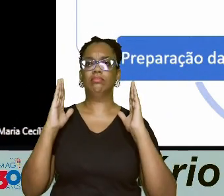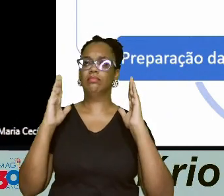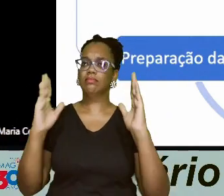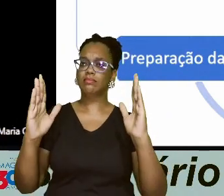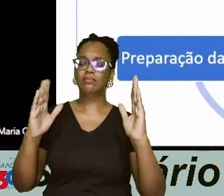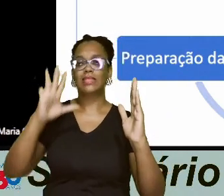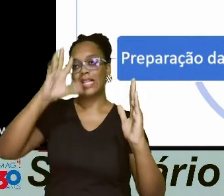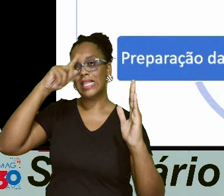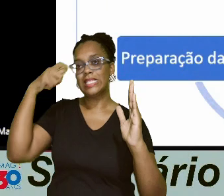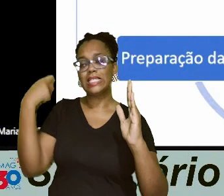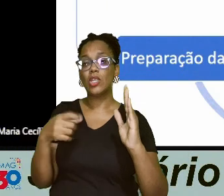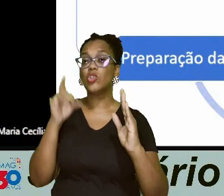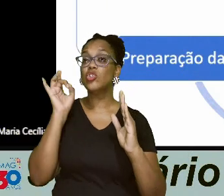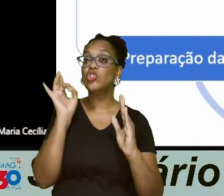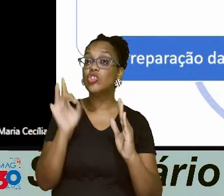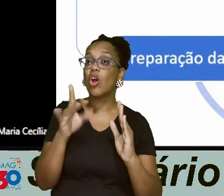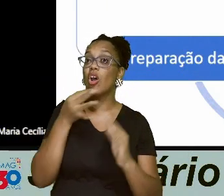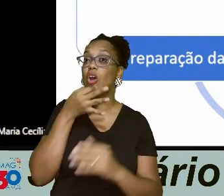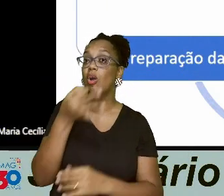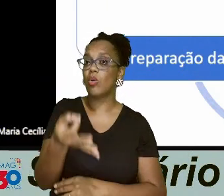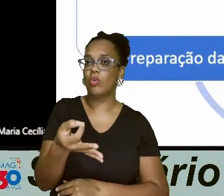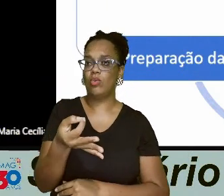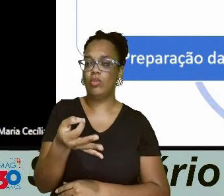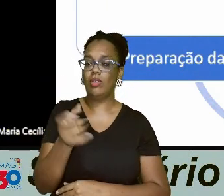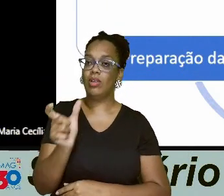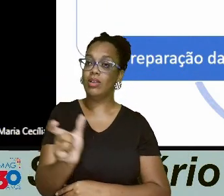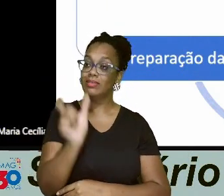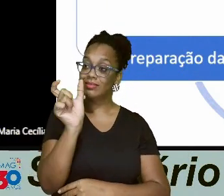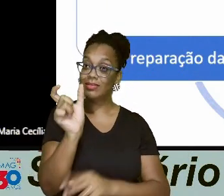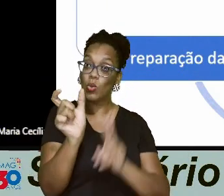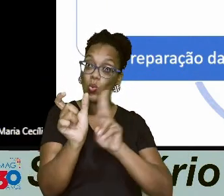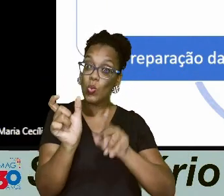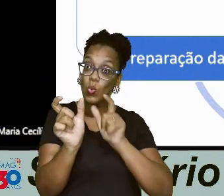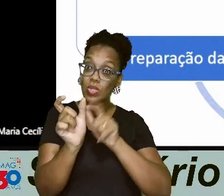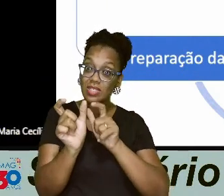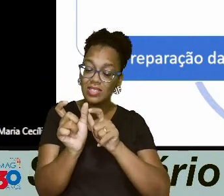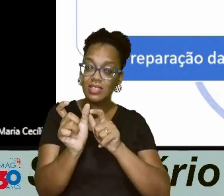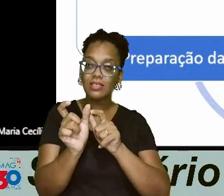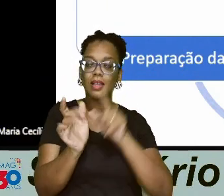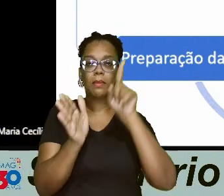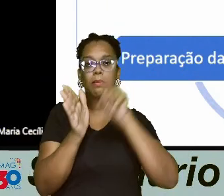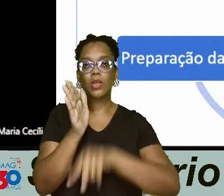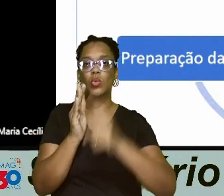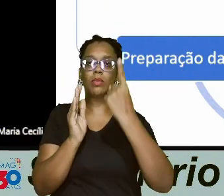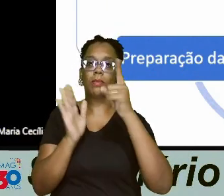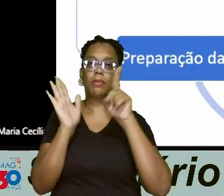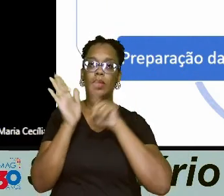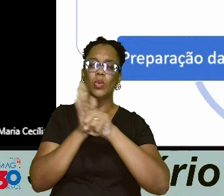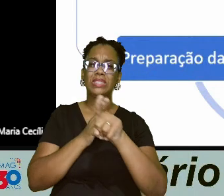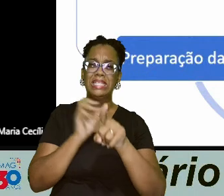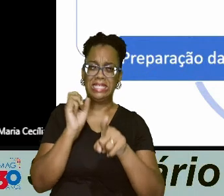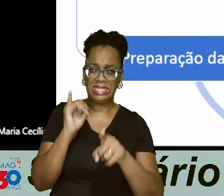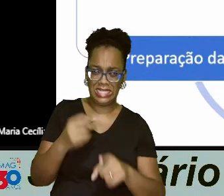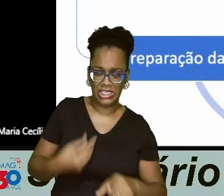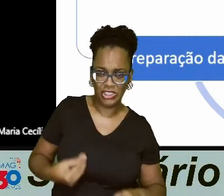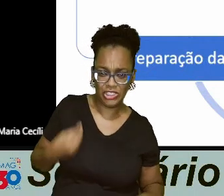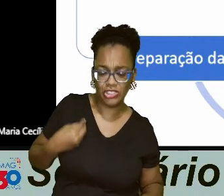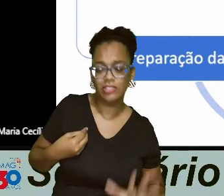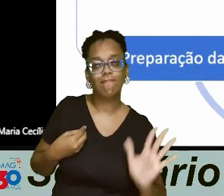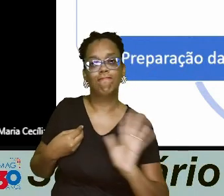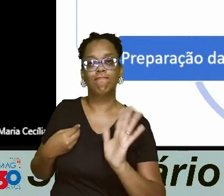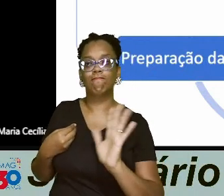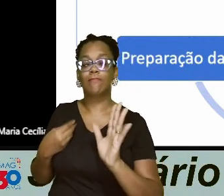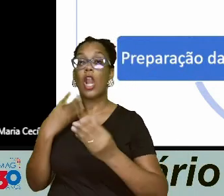que o precedente é mencionado, então que ele é aplicado. Então, menos uma pergunta sobre se o precedente é aplicado e mais uma pergunta sobre como